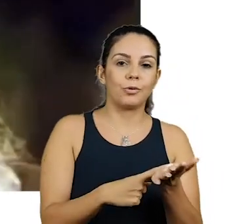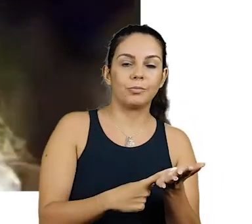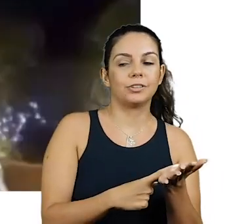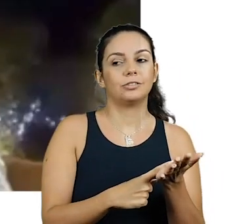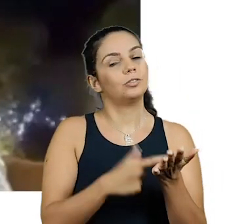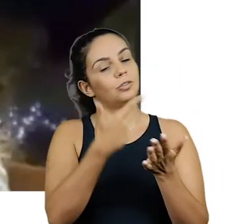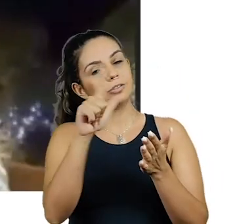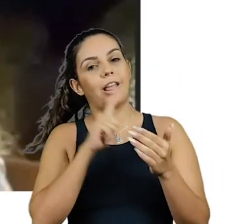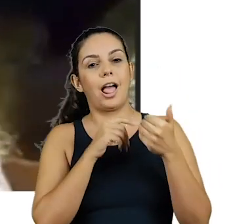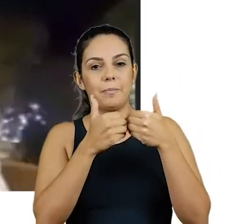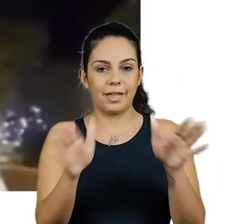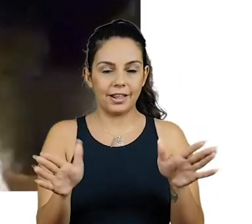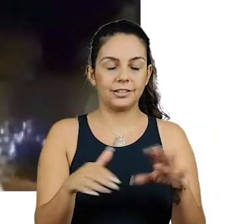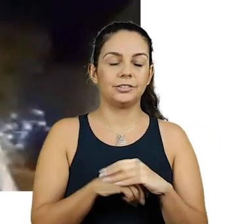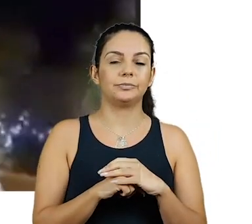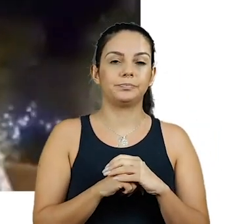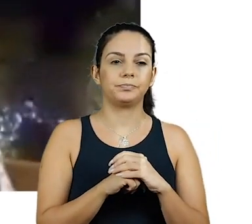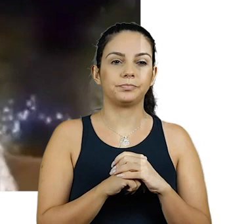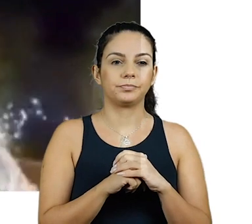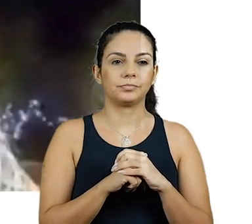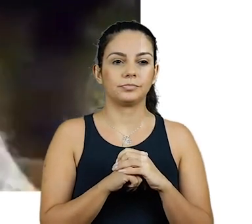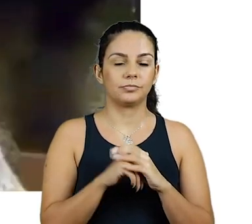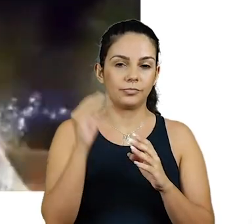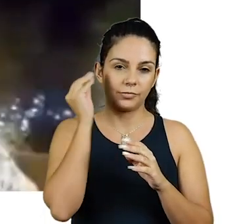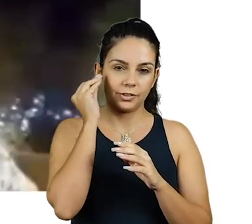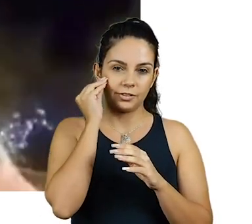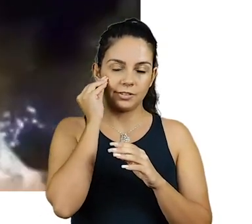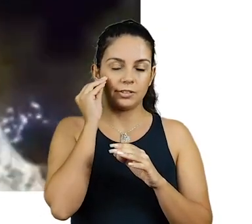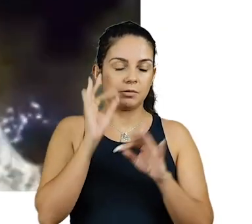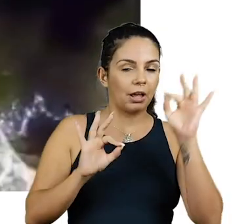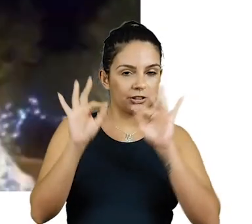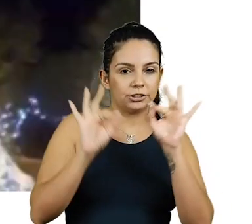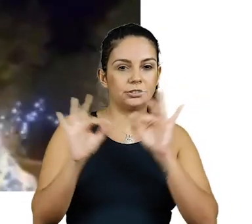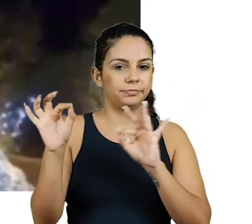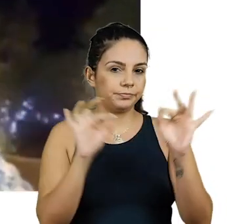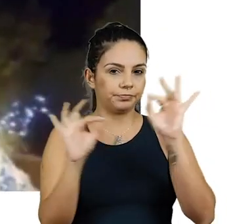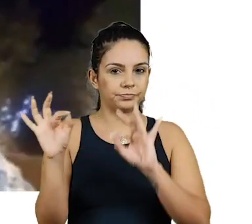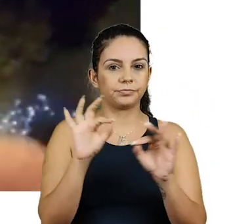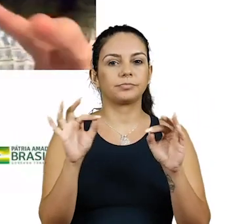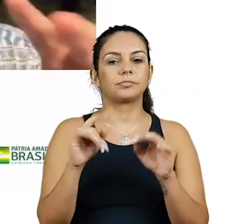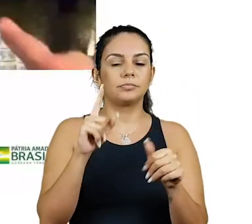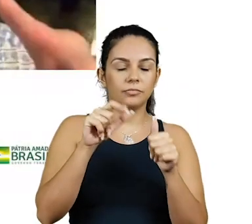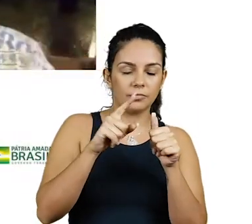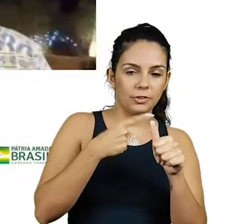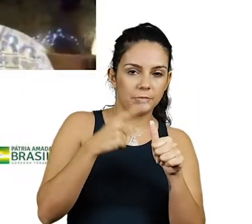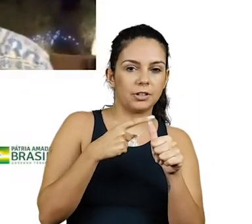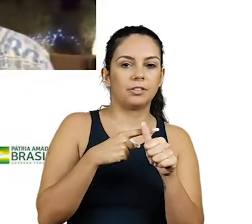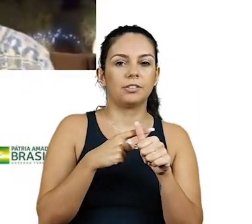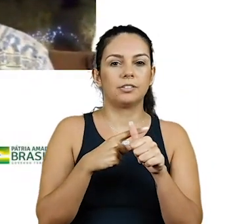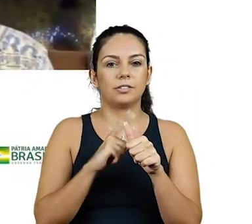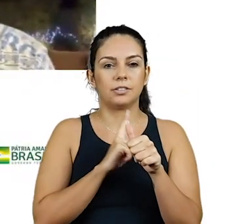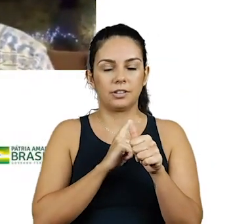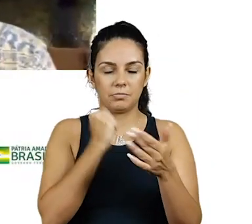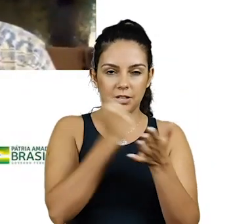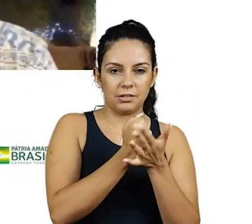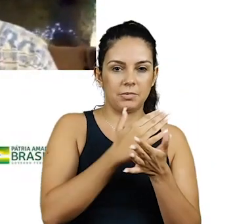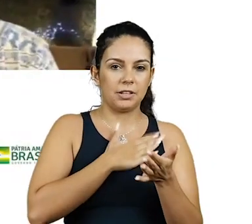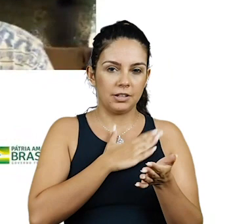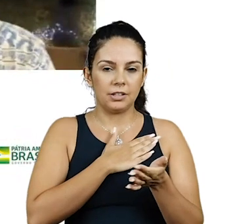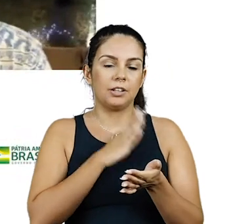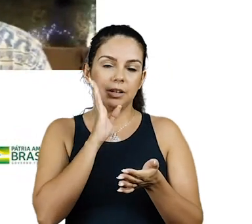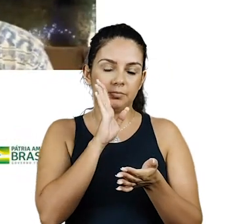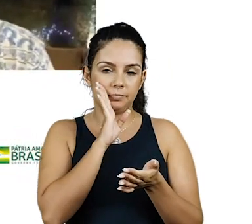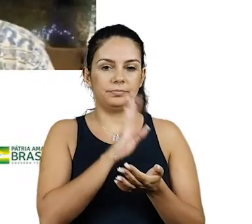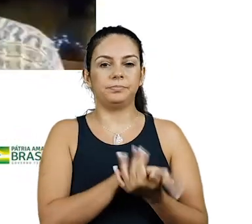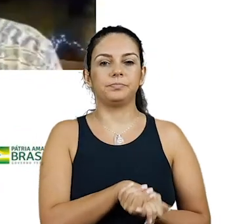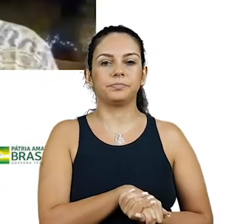uma audiência aberta e tudo isso, então a gente está tentando, mexe aqui, faz isso aqui, talvez seja a primeira coisa que realmente tem uma marca minha bacana,